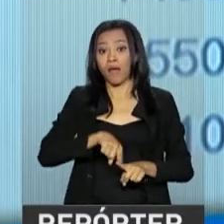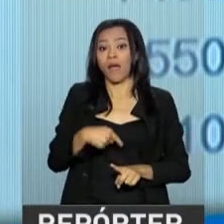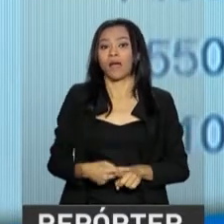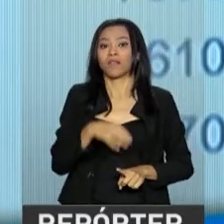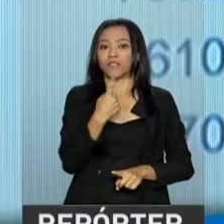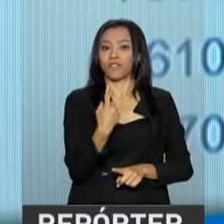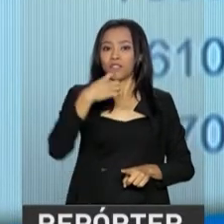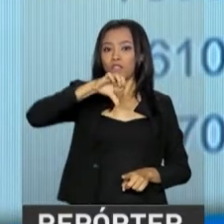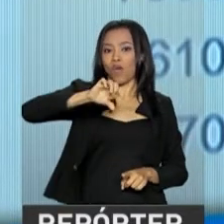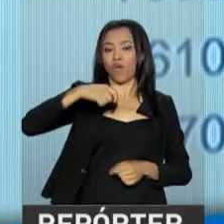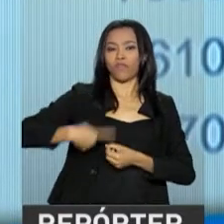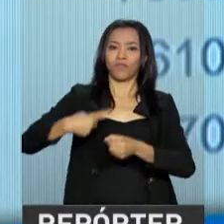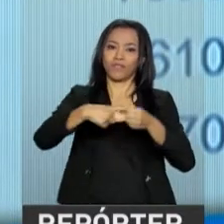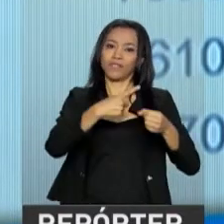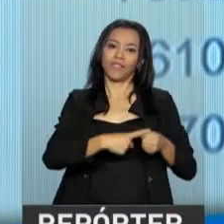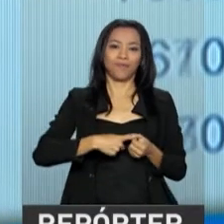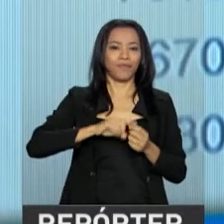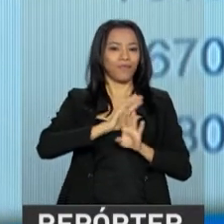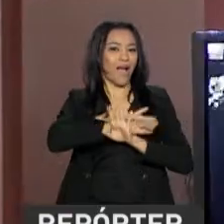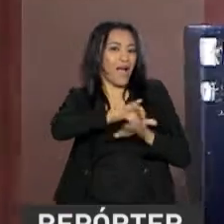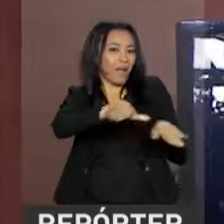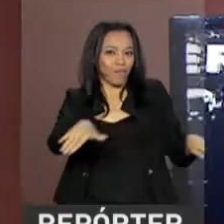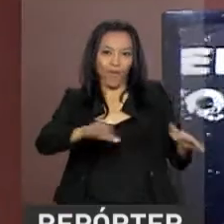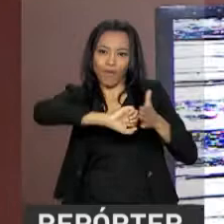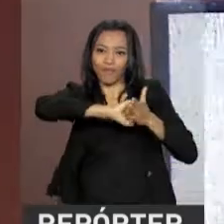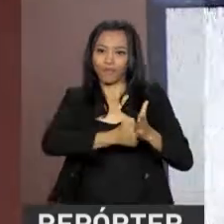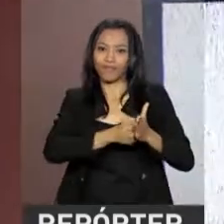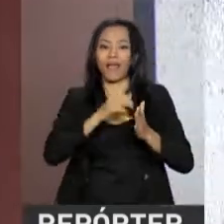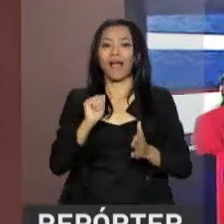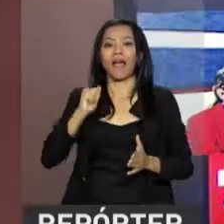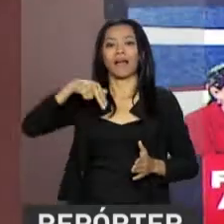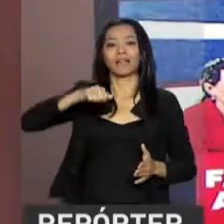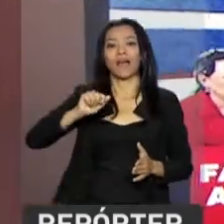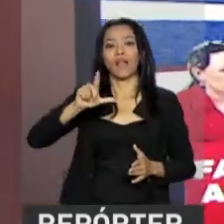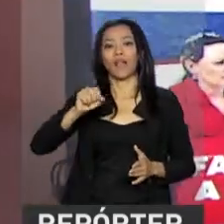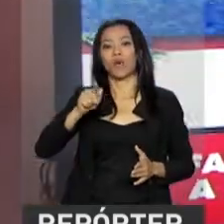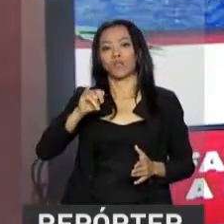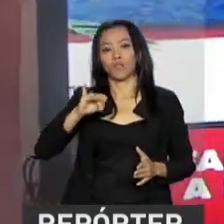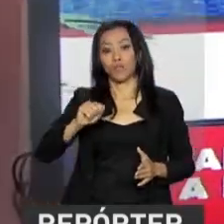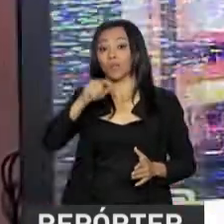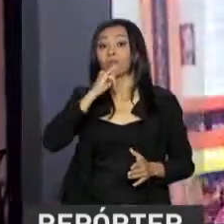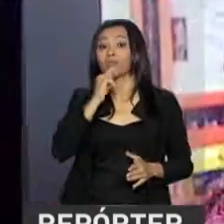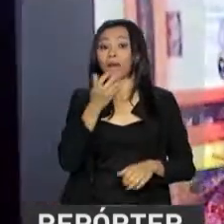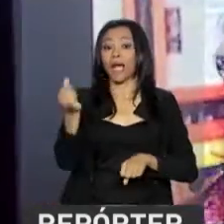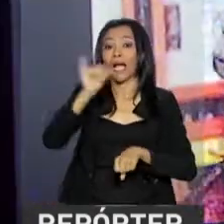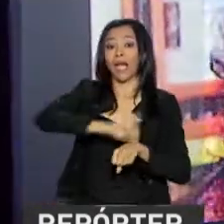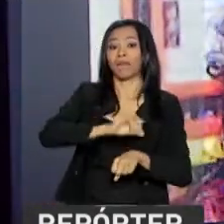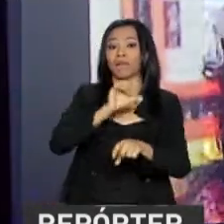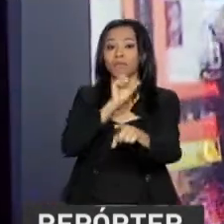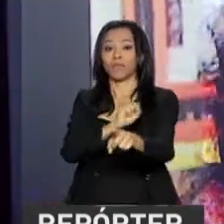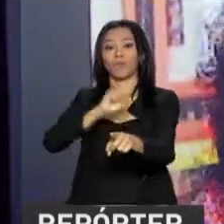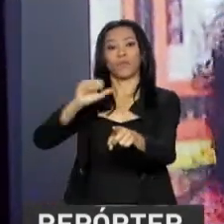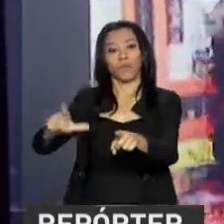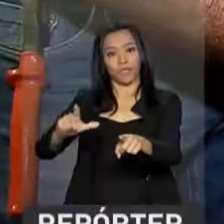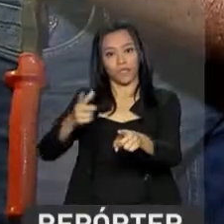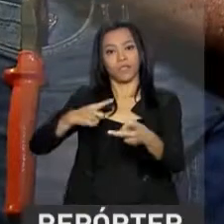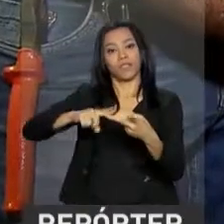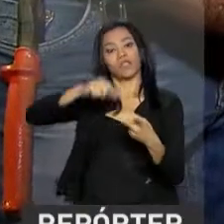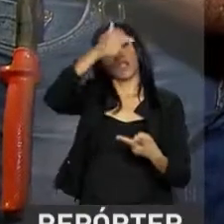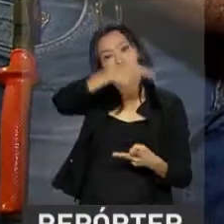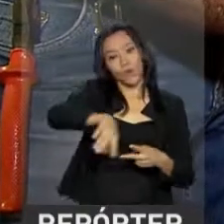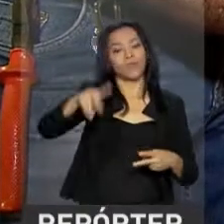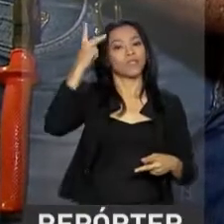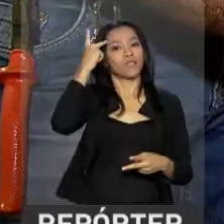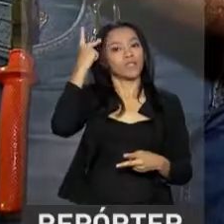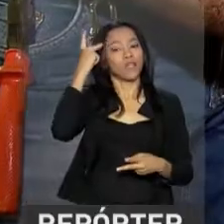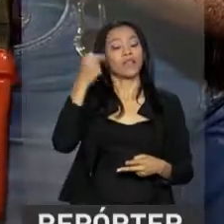brasileiros darem adeus ao sinal analógico. No Maranhão é a capital São Luís, em São Paulo a cidade de Bauru e